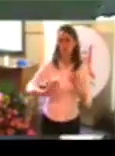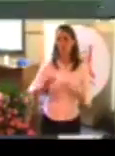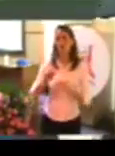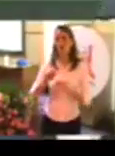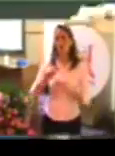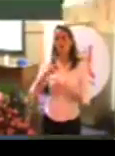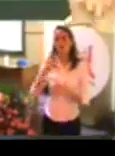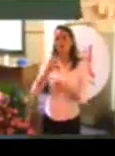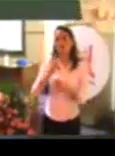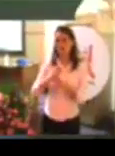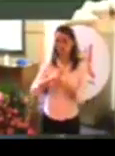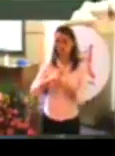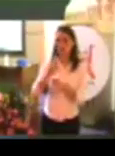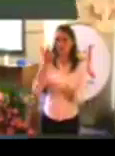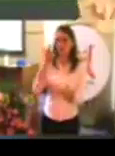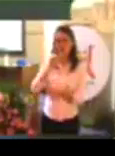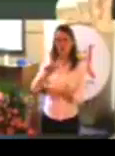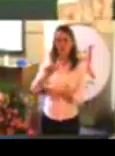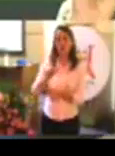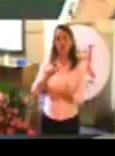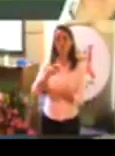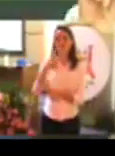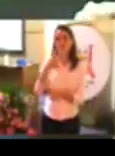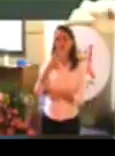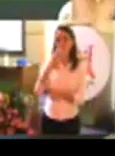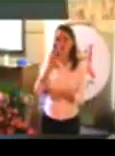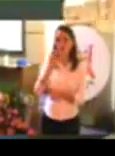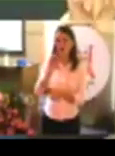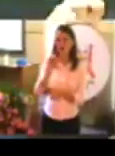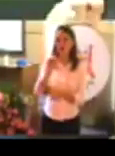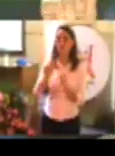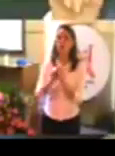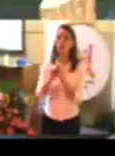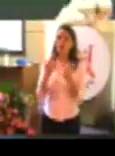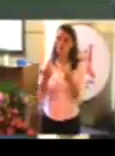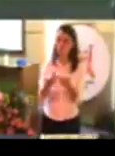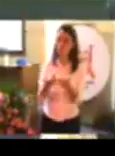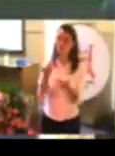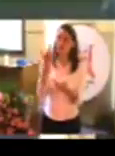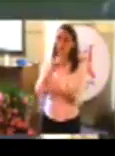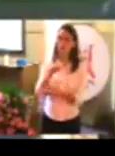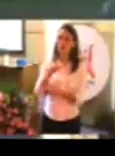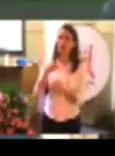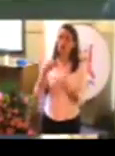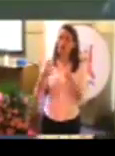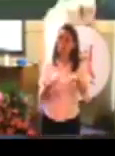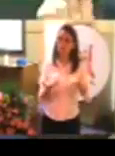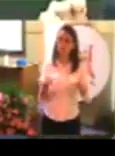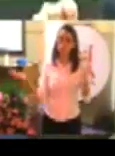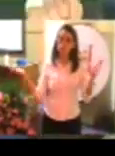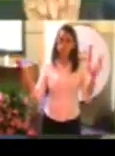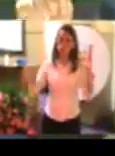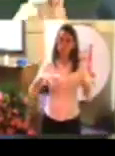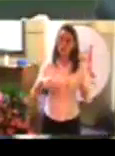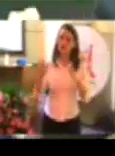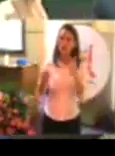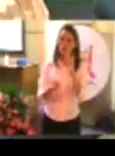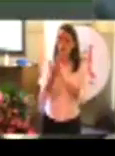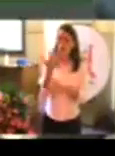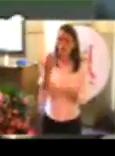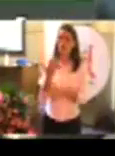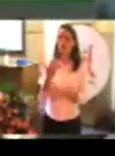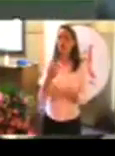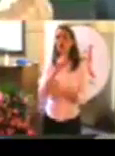de reuniões, conseguimos que 20 Assembleias Legislativas estivessem em Brasília e criamos a